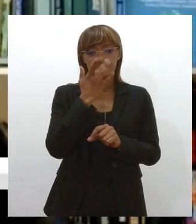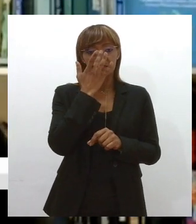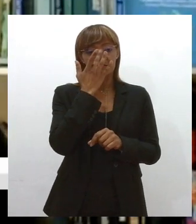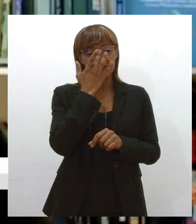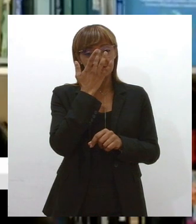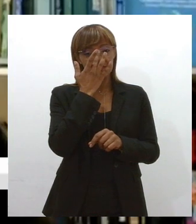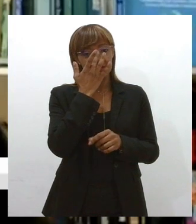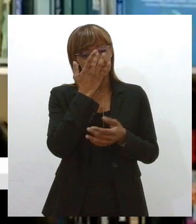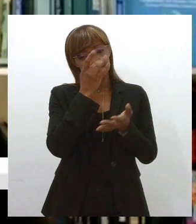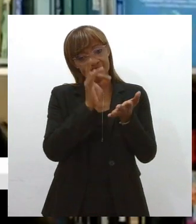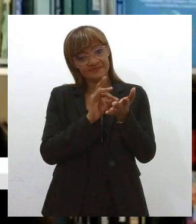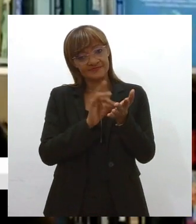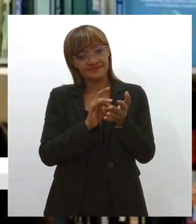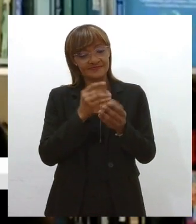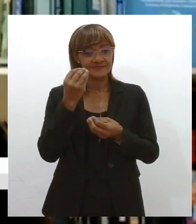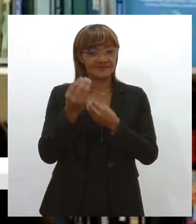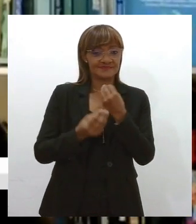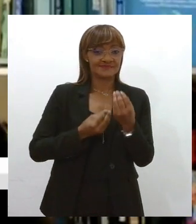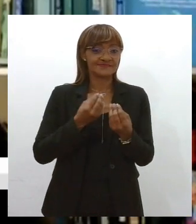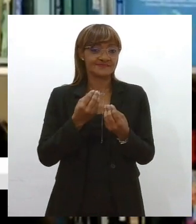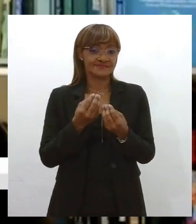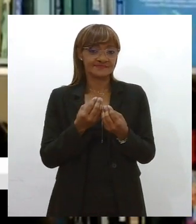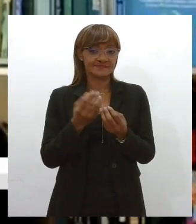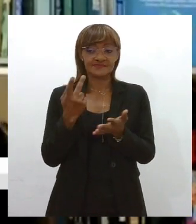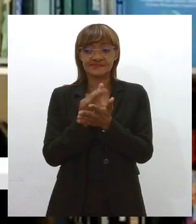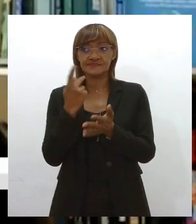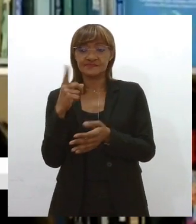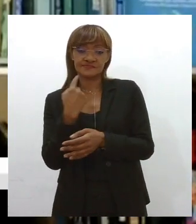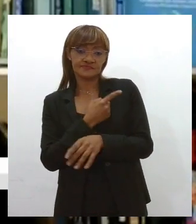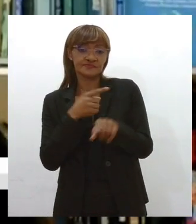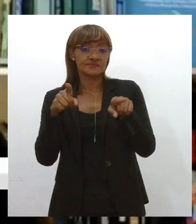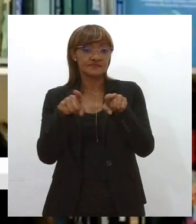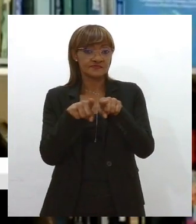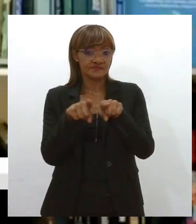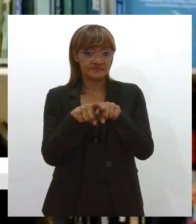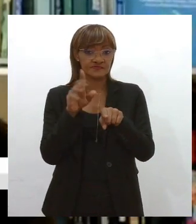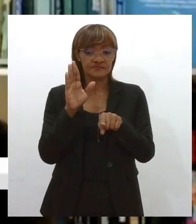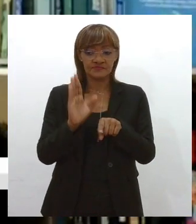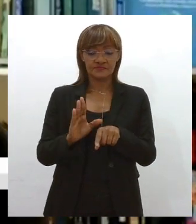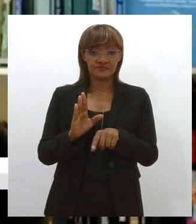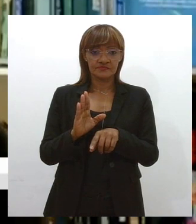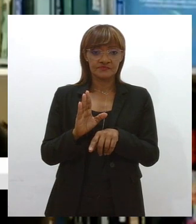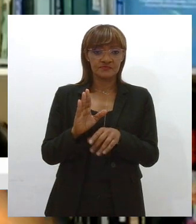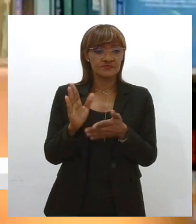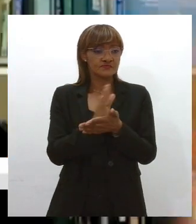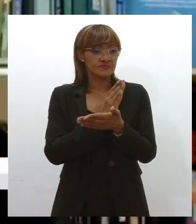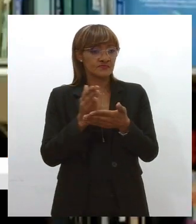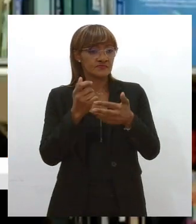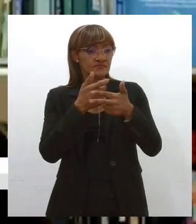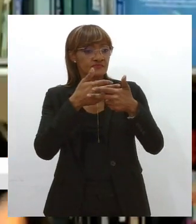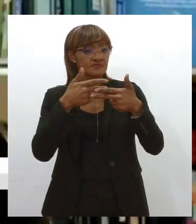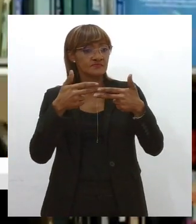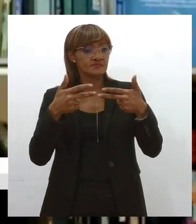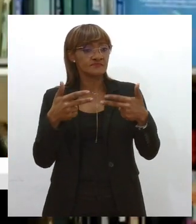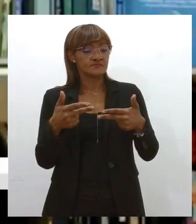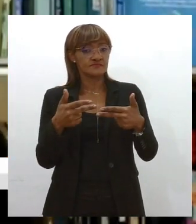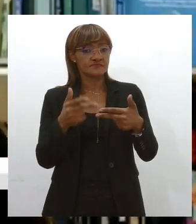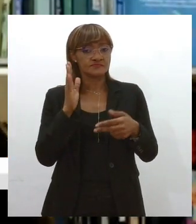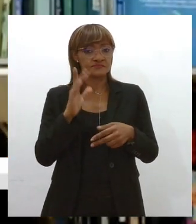vai acontecer com todo mundo, vai acontecer conosco também. Quando a gente fala de alguma coisa que acontece com terceiros,